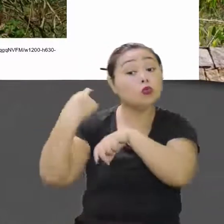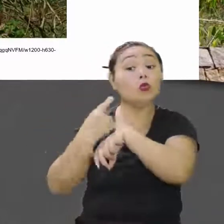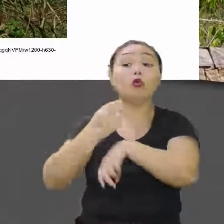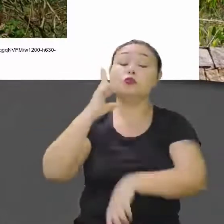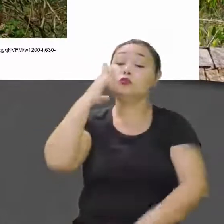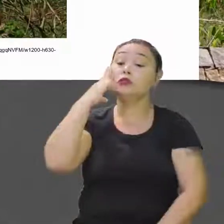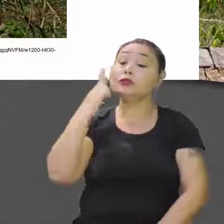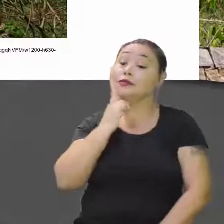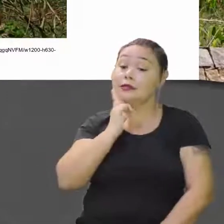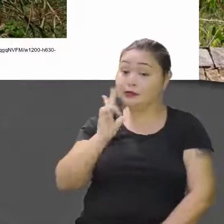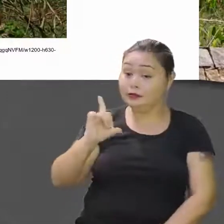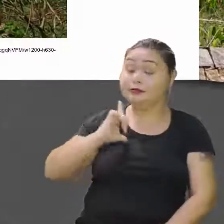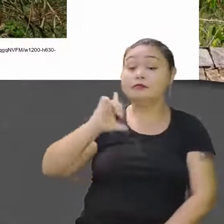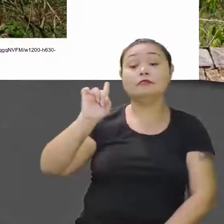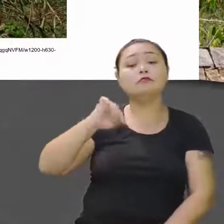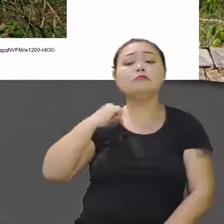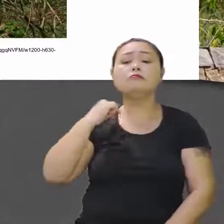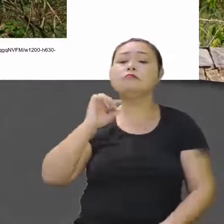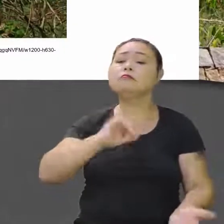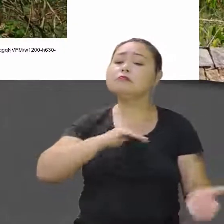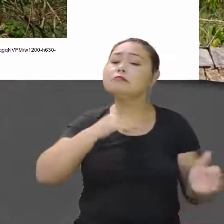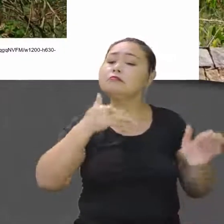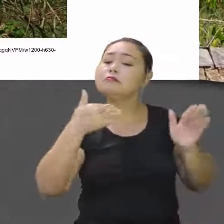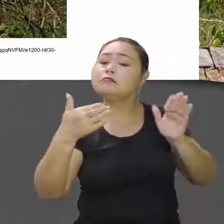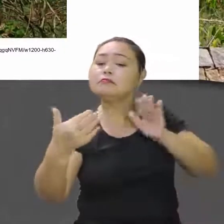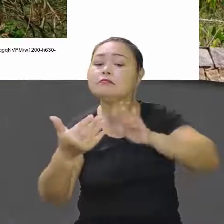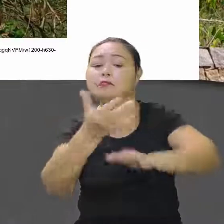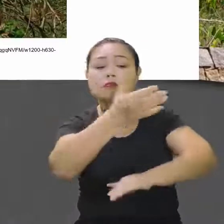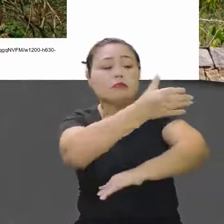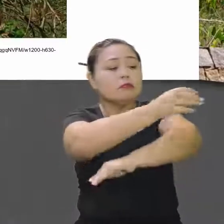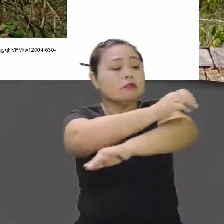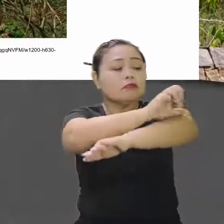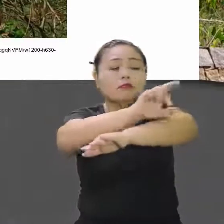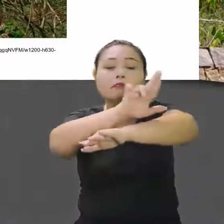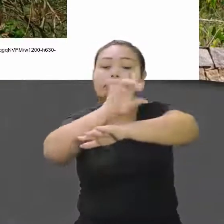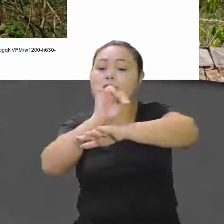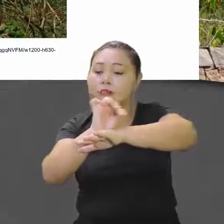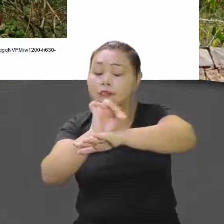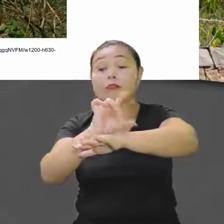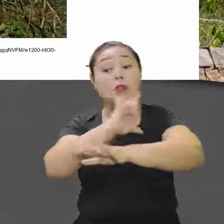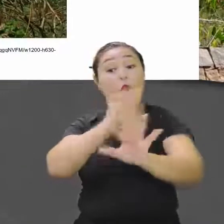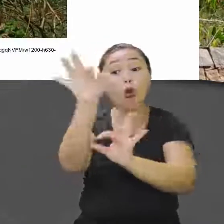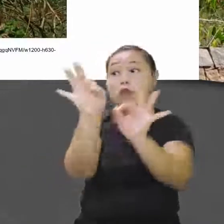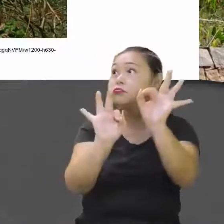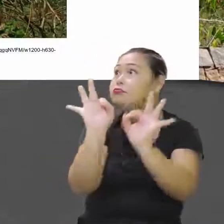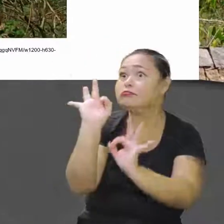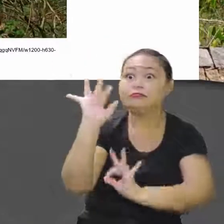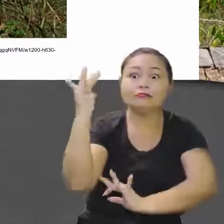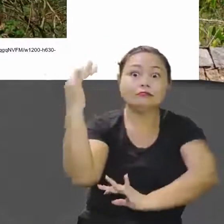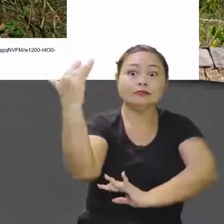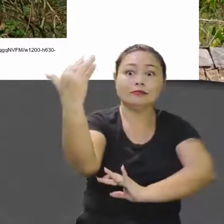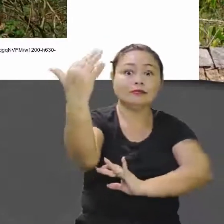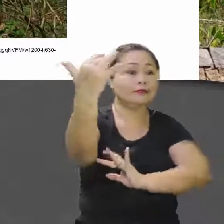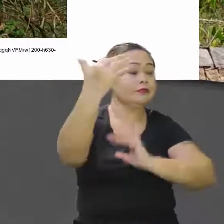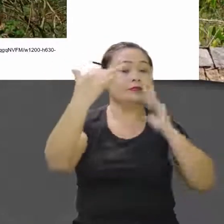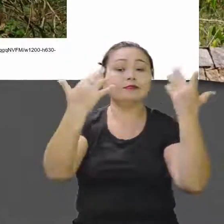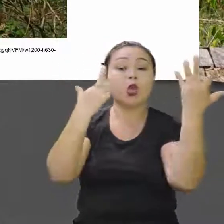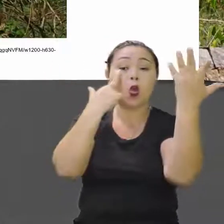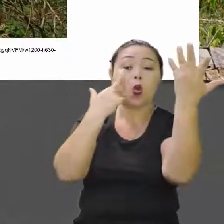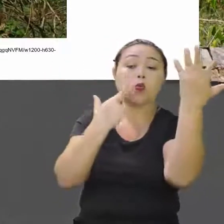passa uma transição para o cerrado. Portanto, nós temos formações florestais em Rondônia,